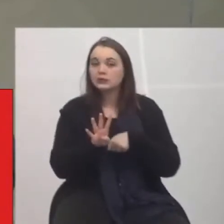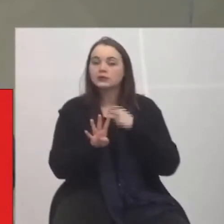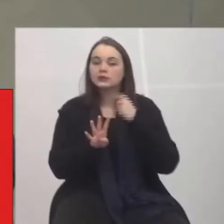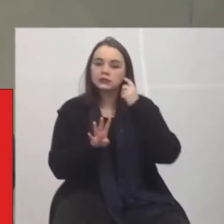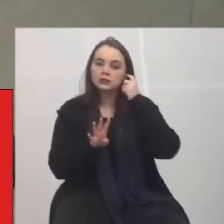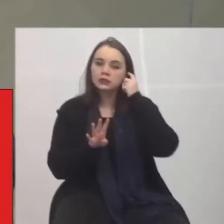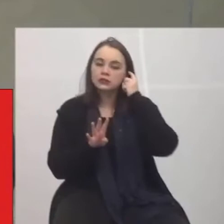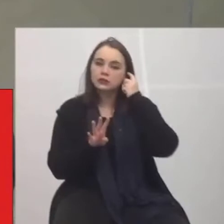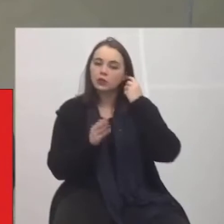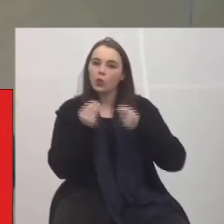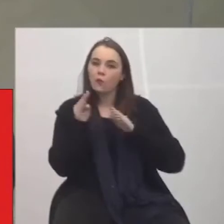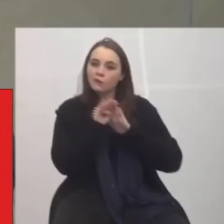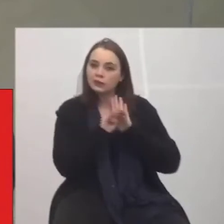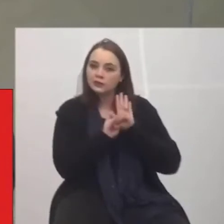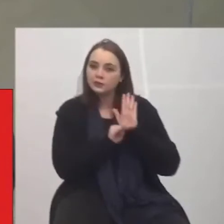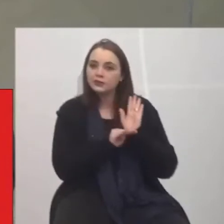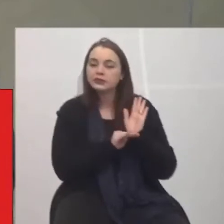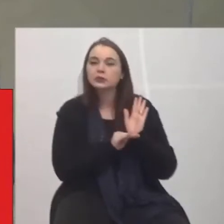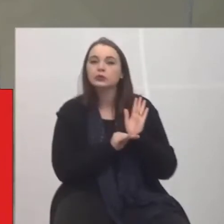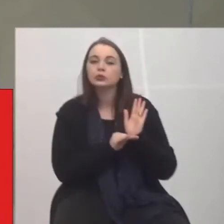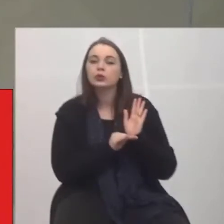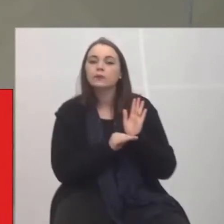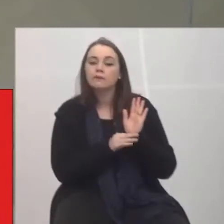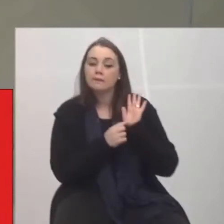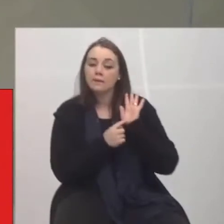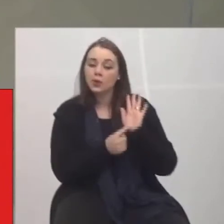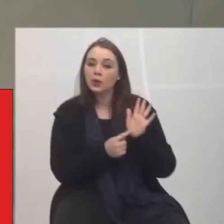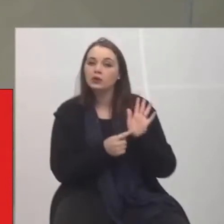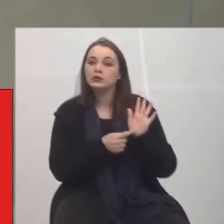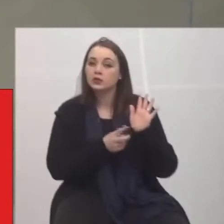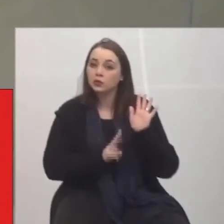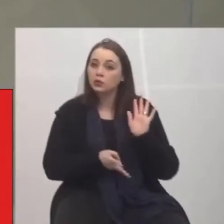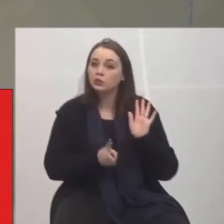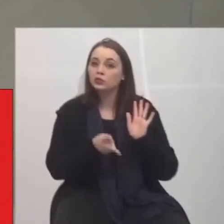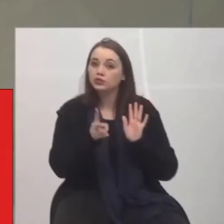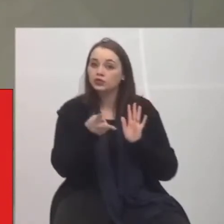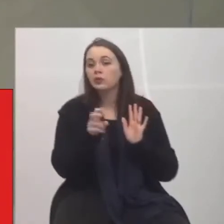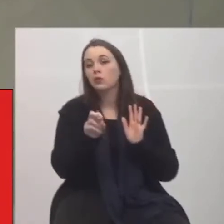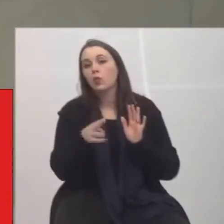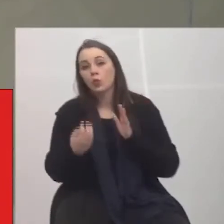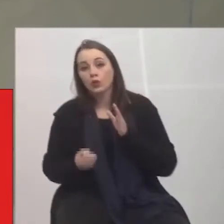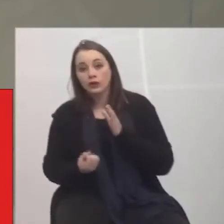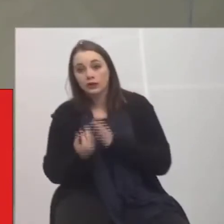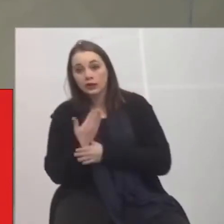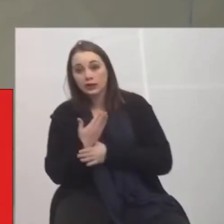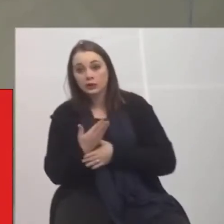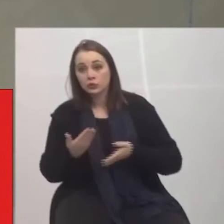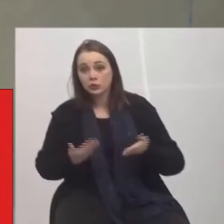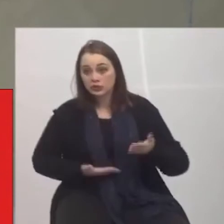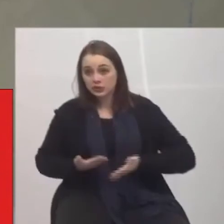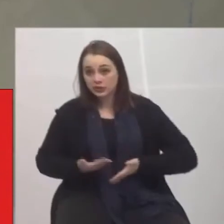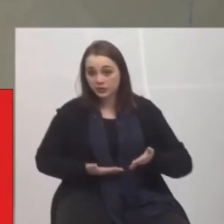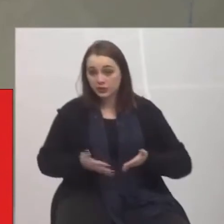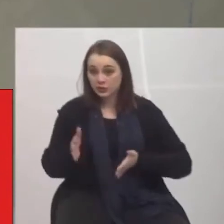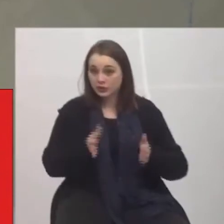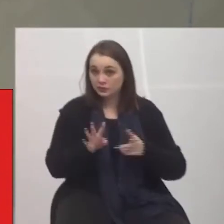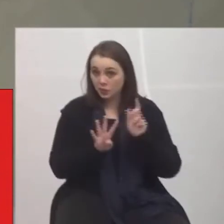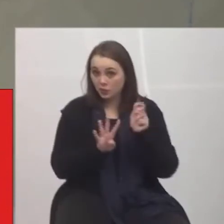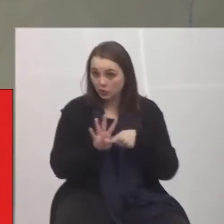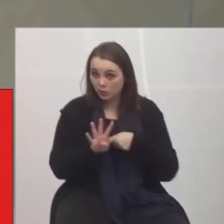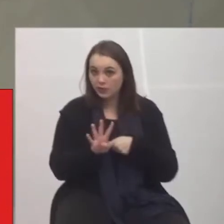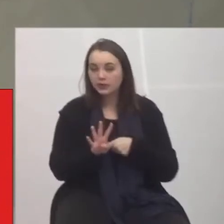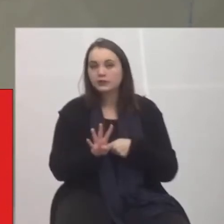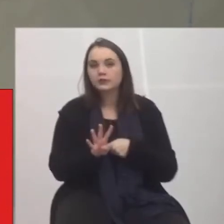o planejamento, então foram mantidos ou criados os seguintes serviços no período. Então, em